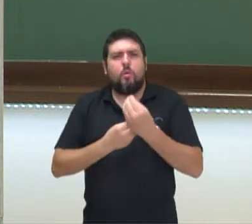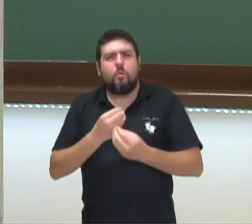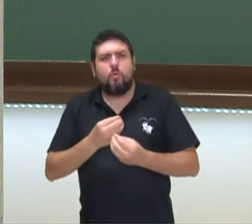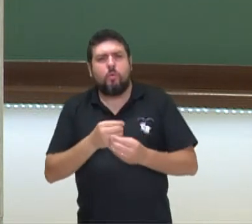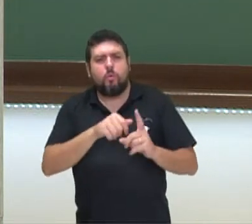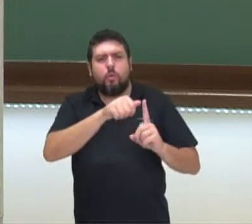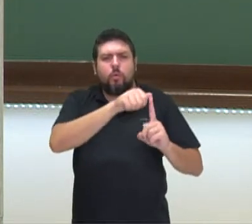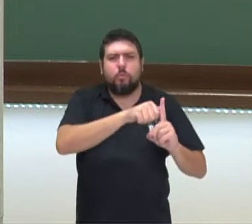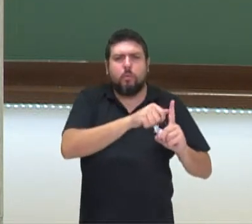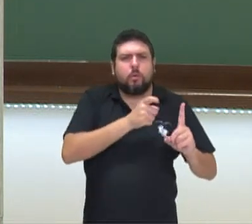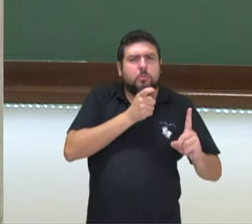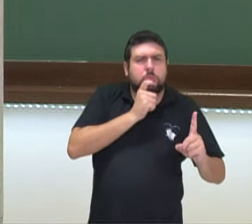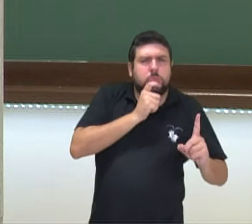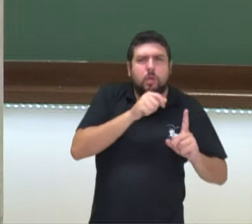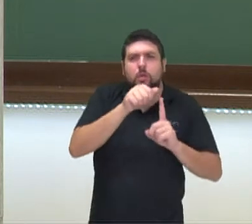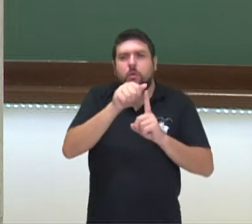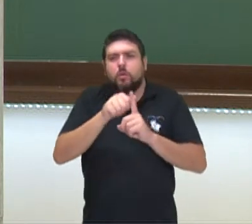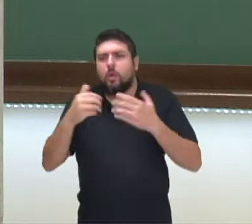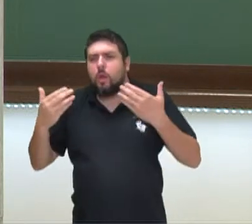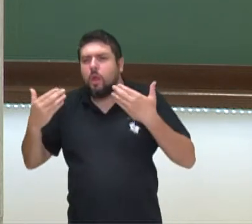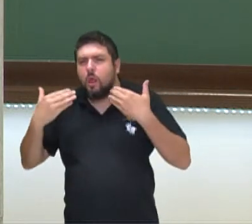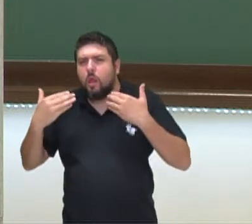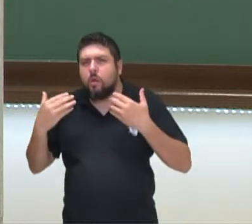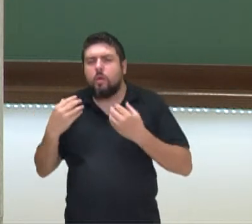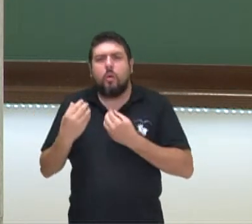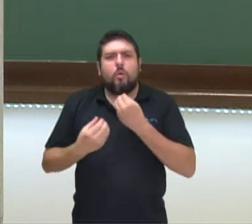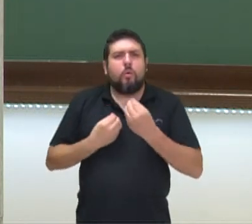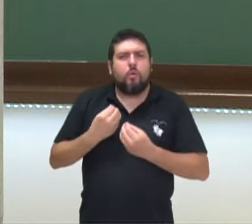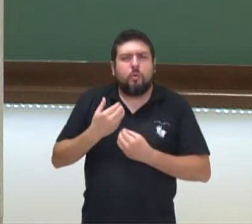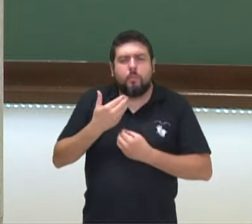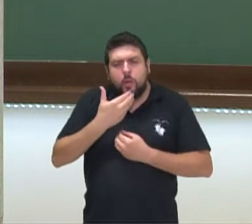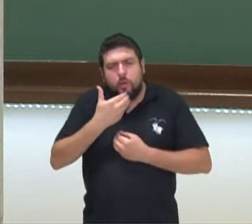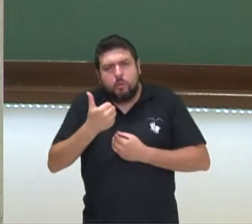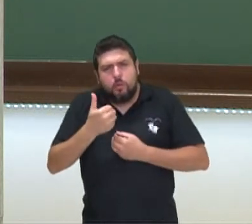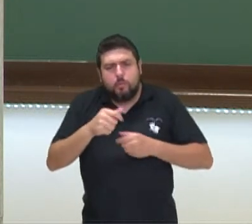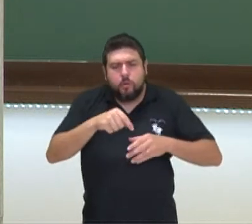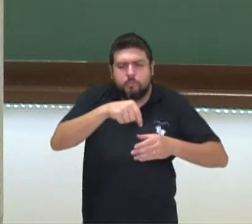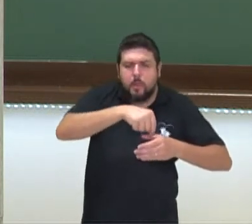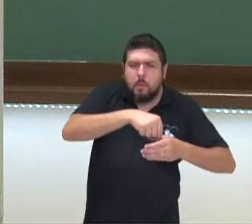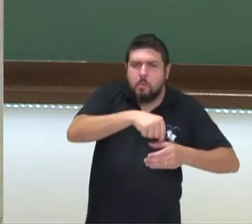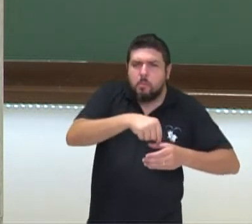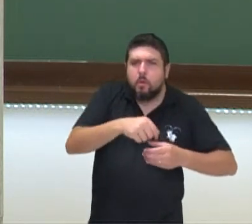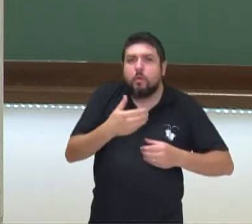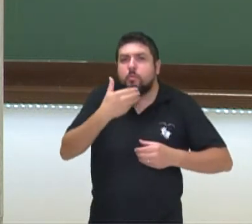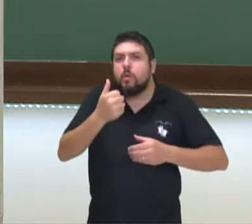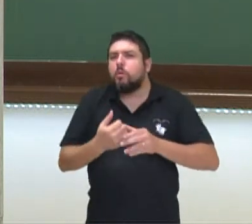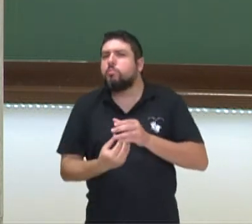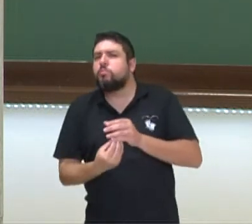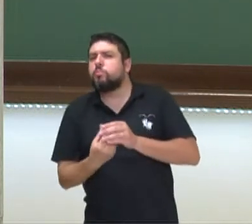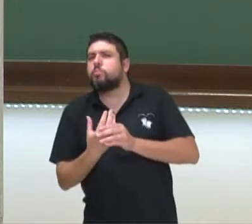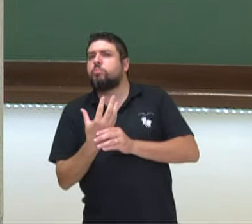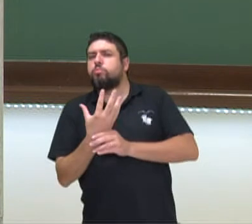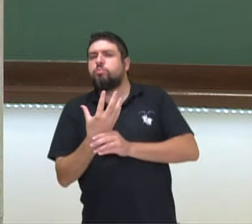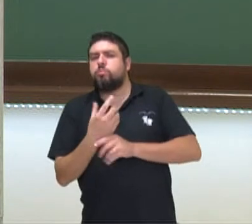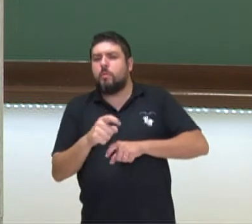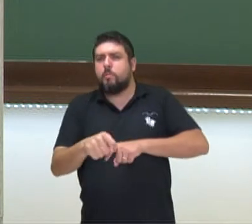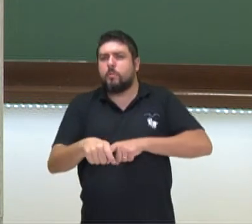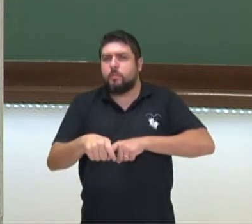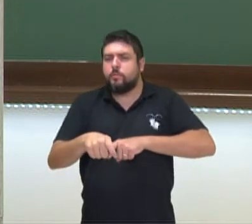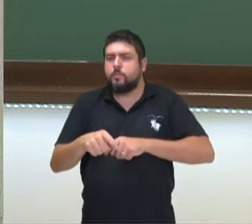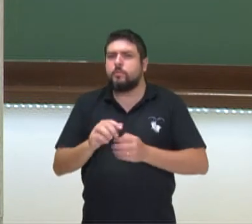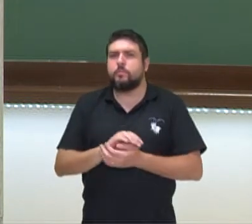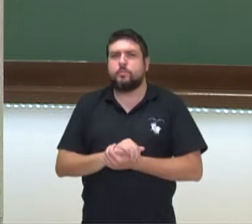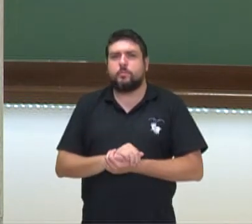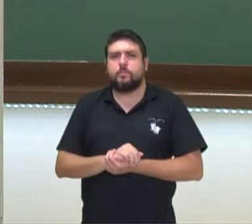para plantar, quando devia se colher, tudo isso a esse conhecimento astronômico aplicado, por exemplo, à agricultura,